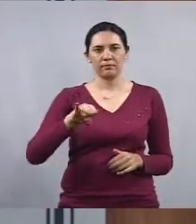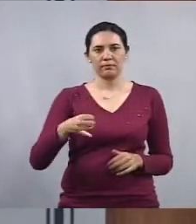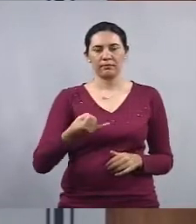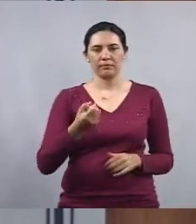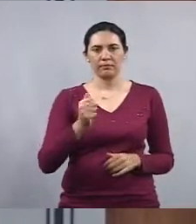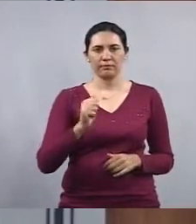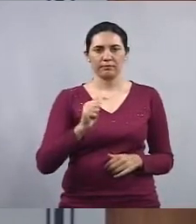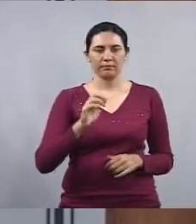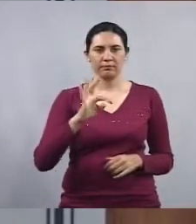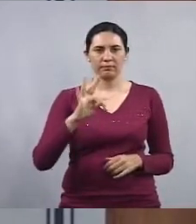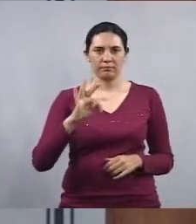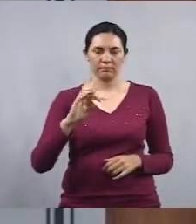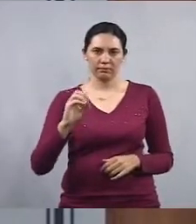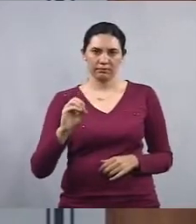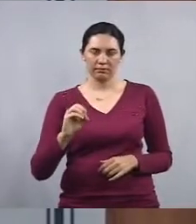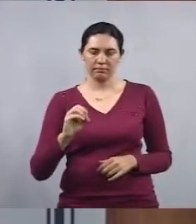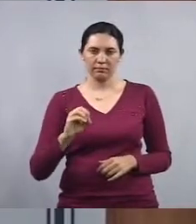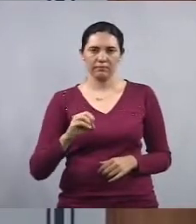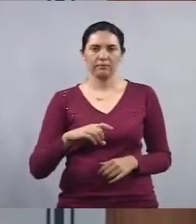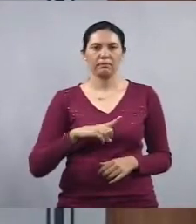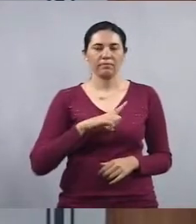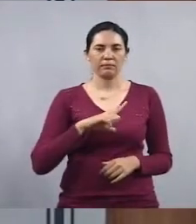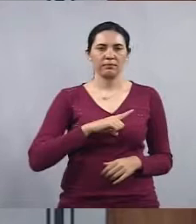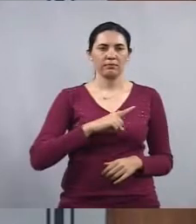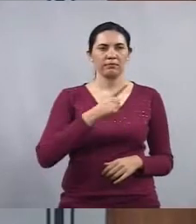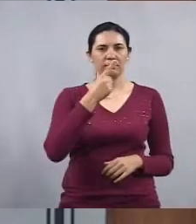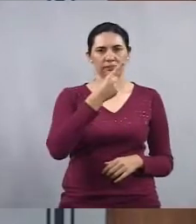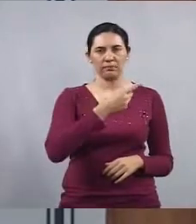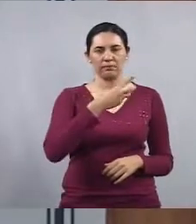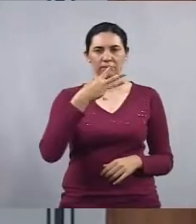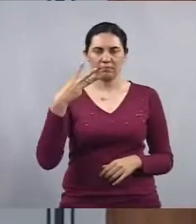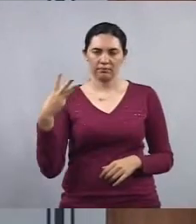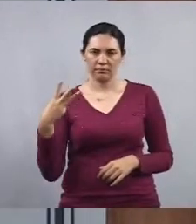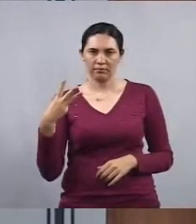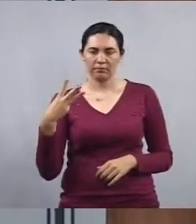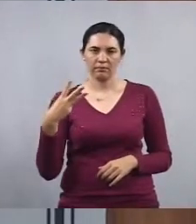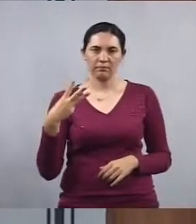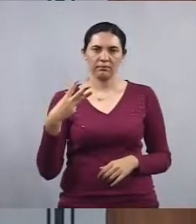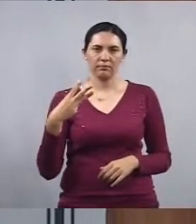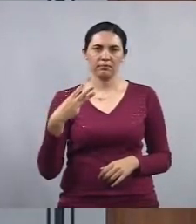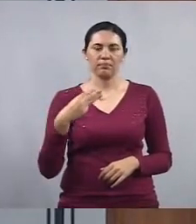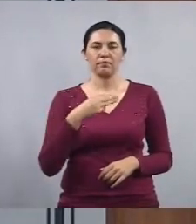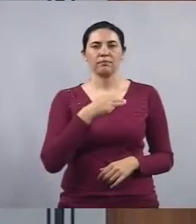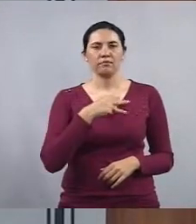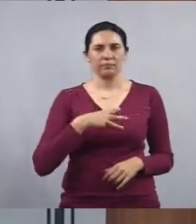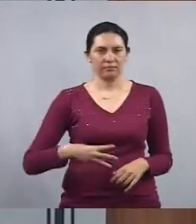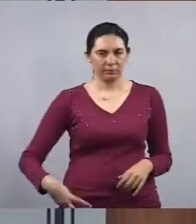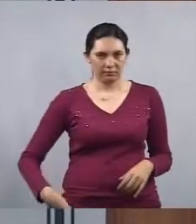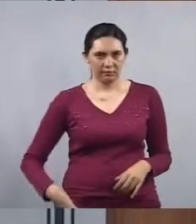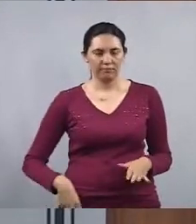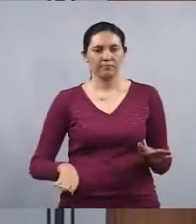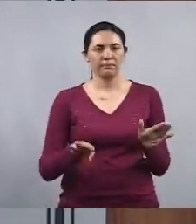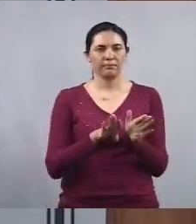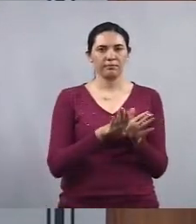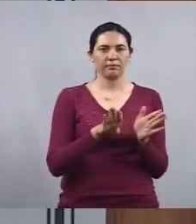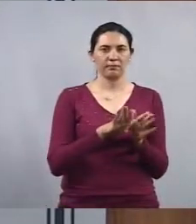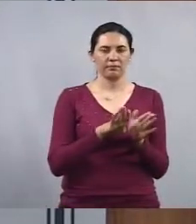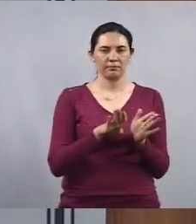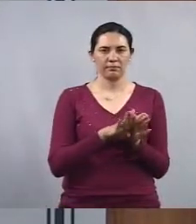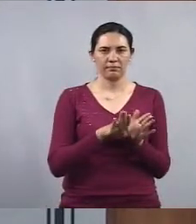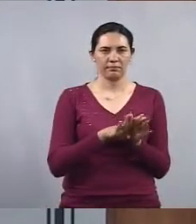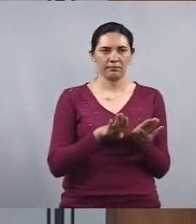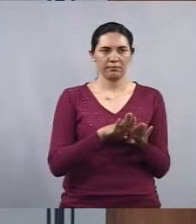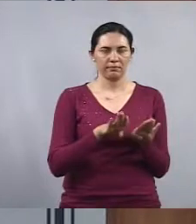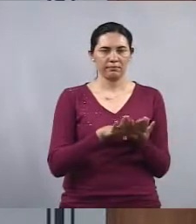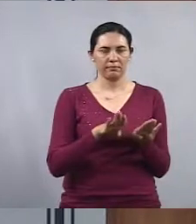ministros e me Salvo engano não quis também estão envolvidos na lava jato deputados não dá nem para